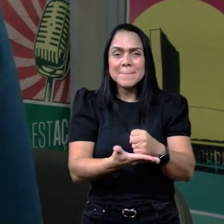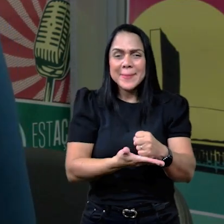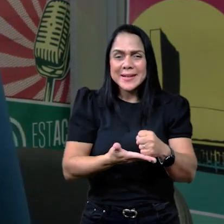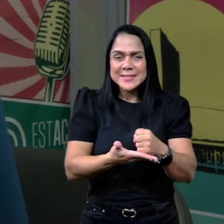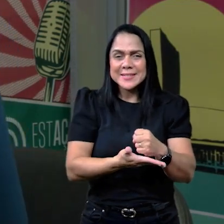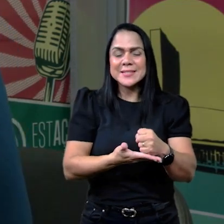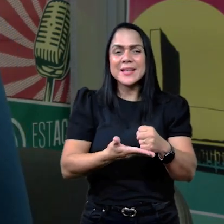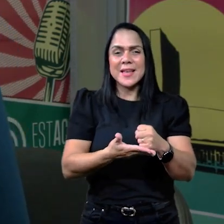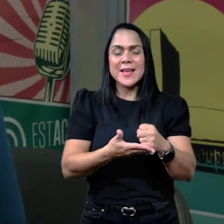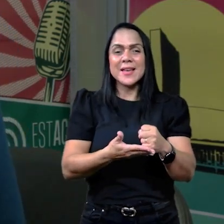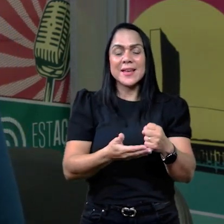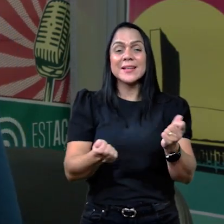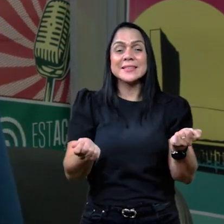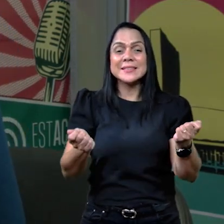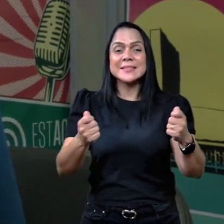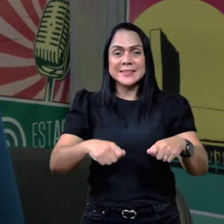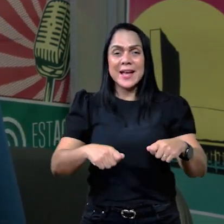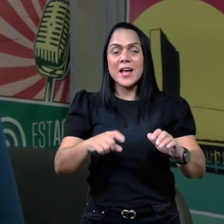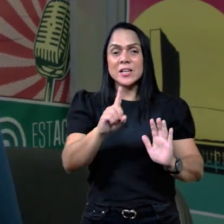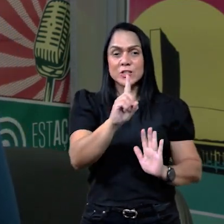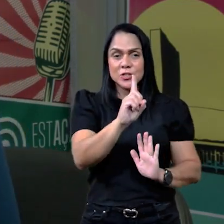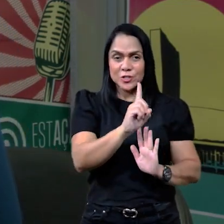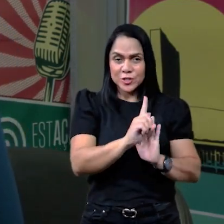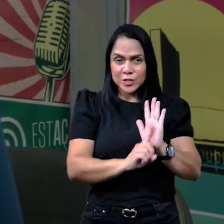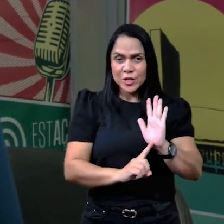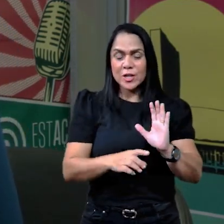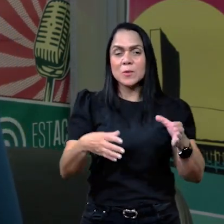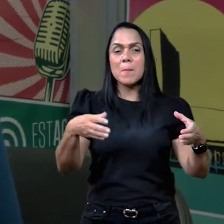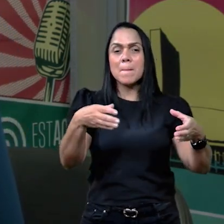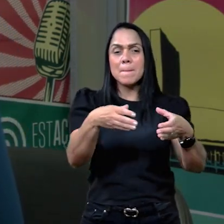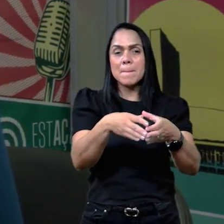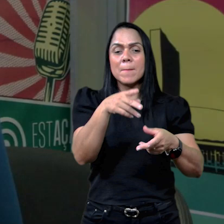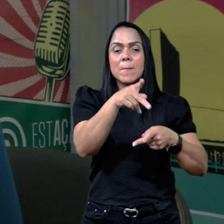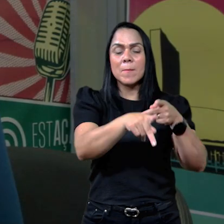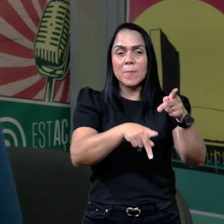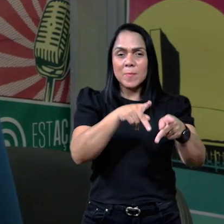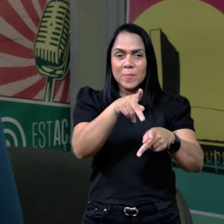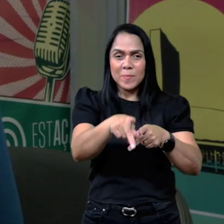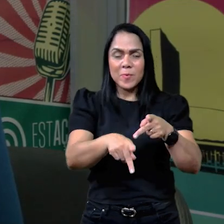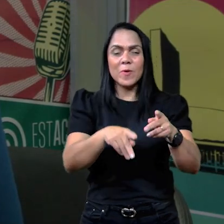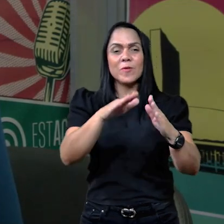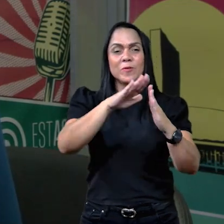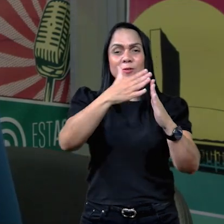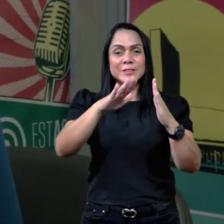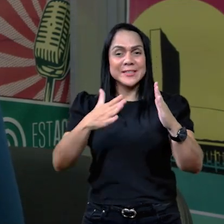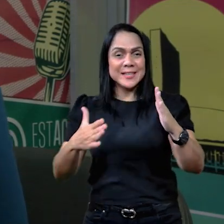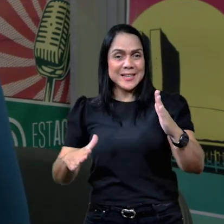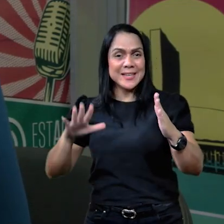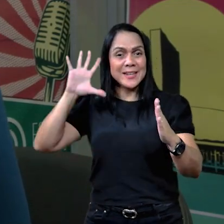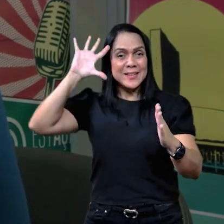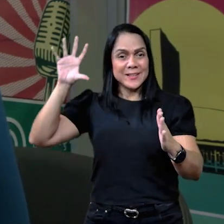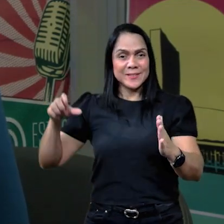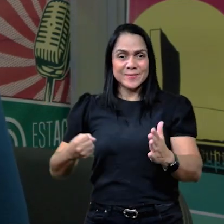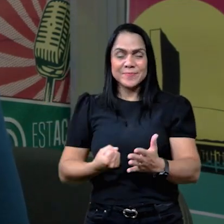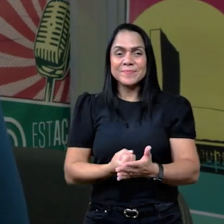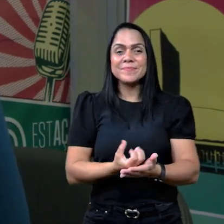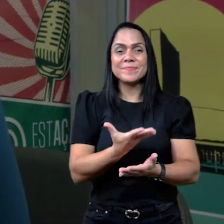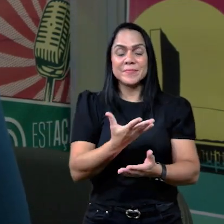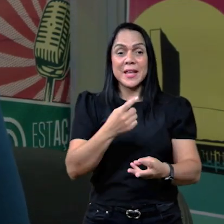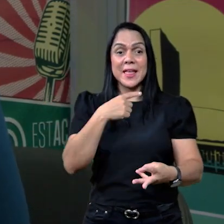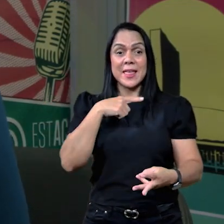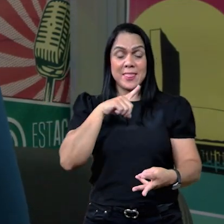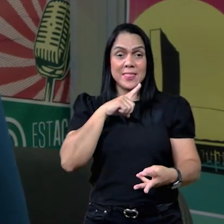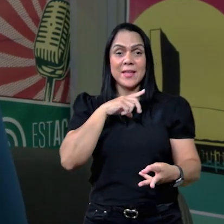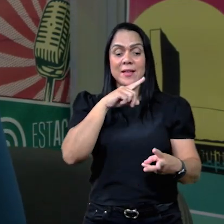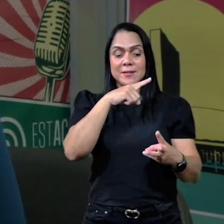estruturar assim, possibilidades de acesso a direitos para povos e comunidades tradicionais de terreiros de matriz africana. E ela é estruturada a